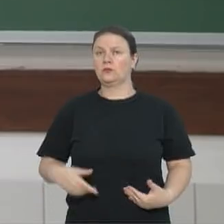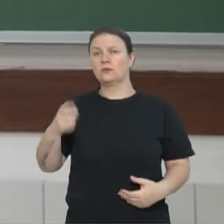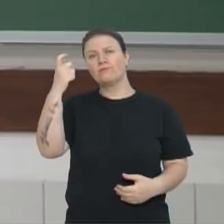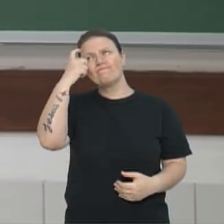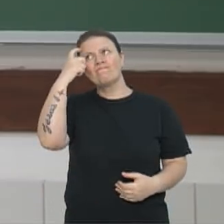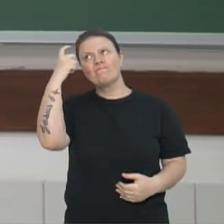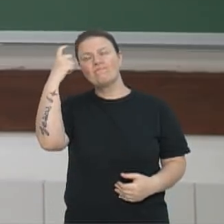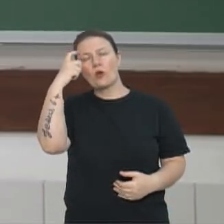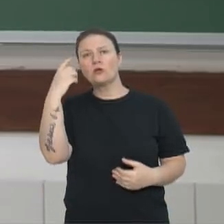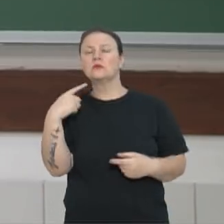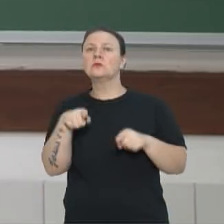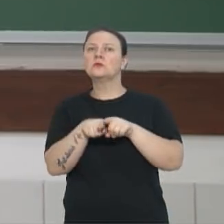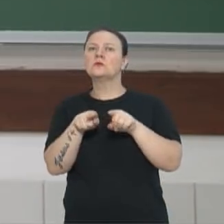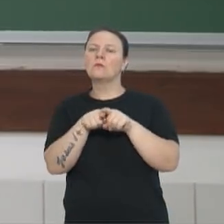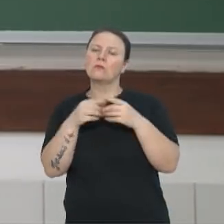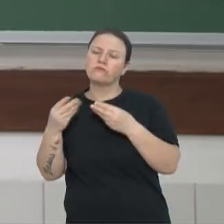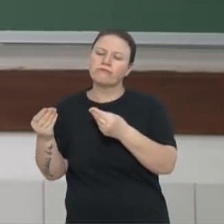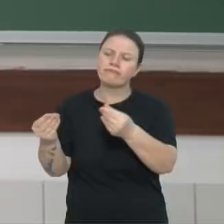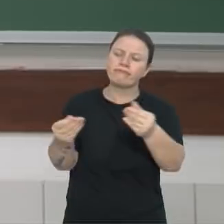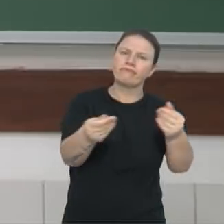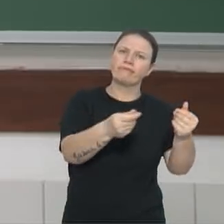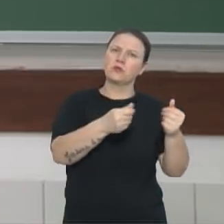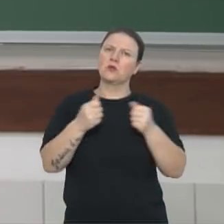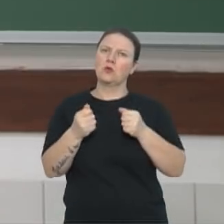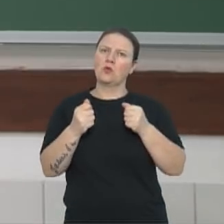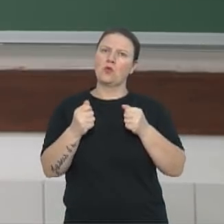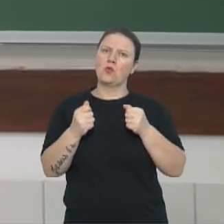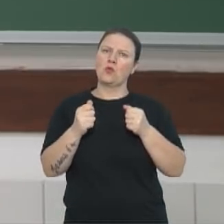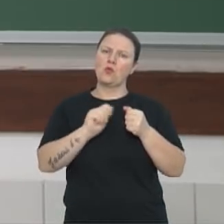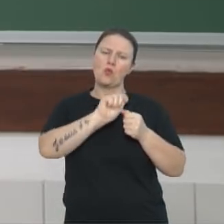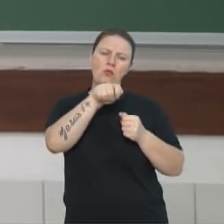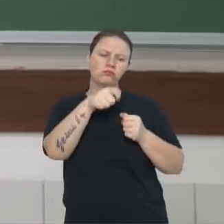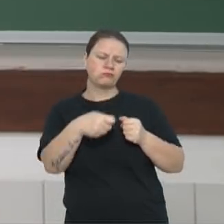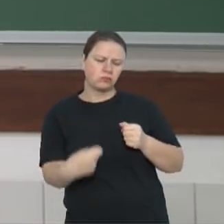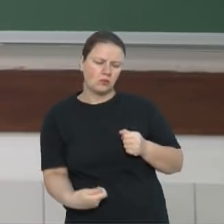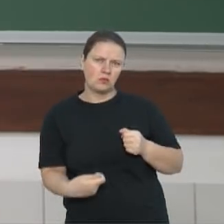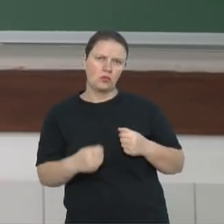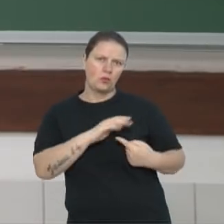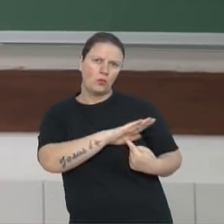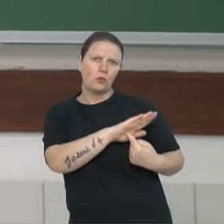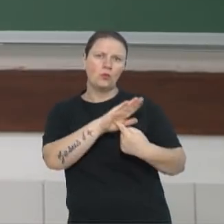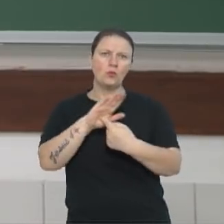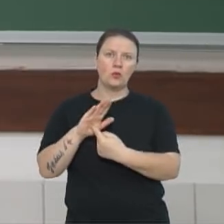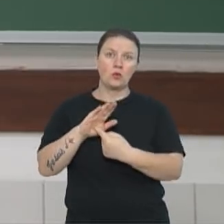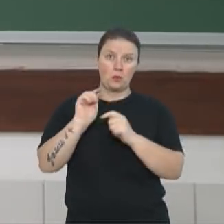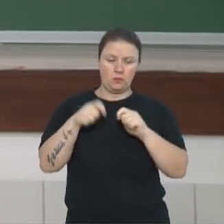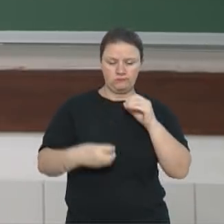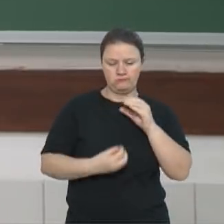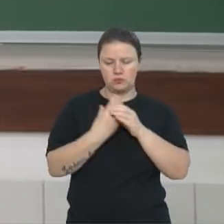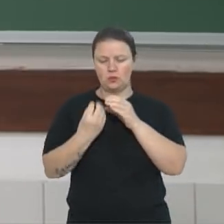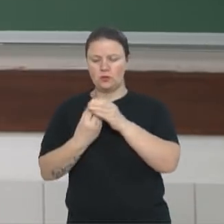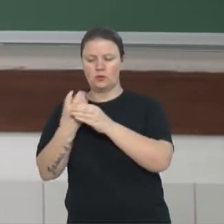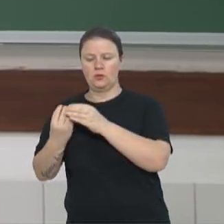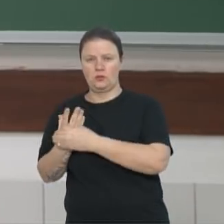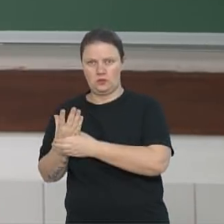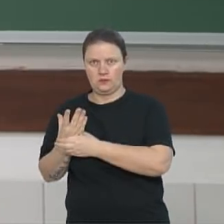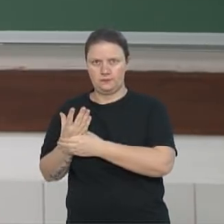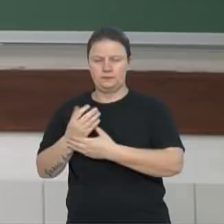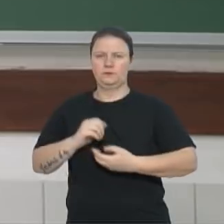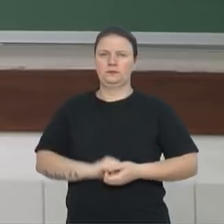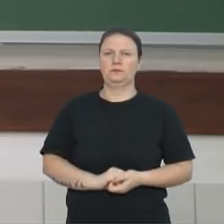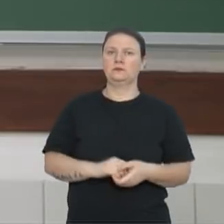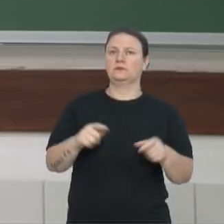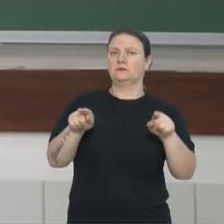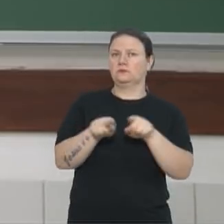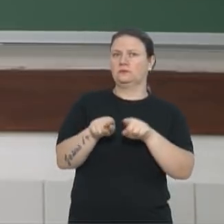na qualidade das formas e dos gestos que esse corpo humano pode criar. E eu